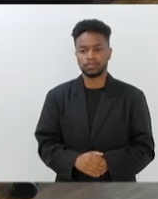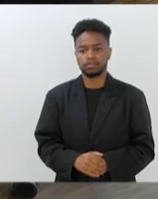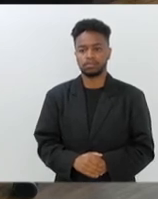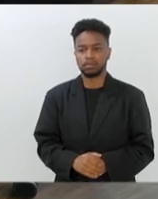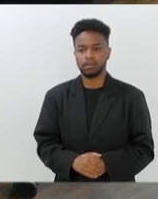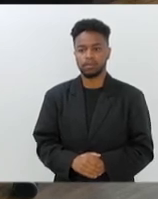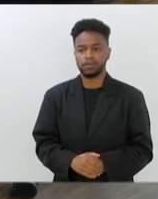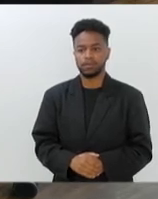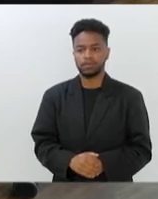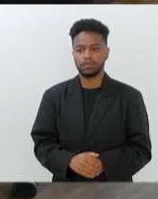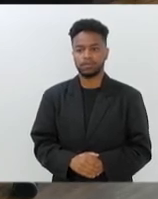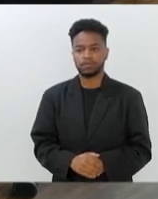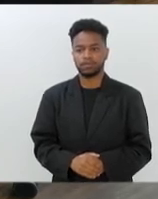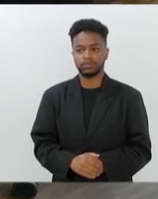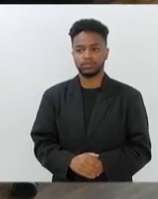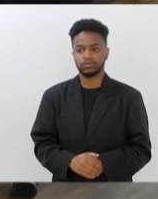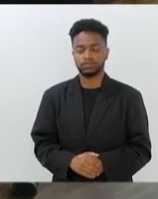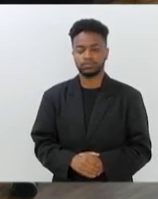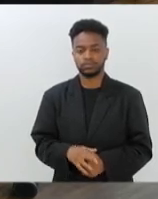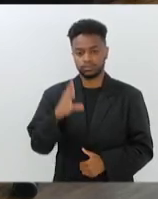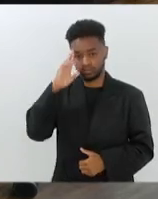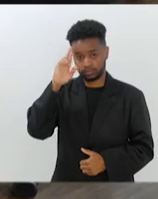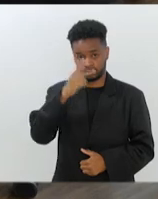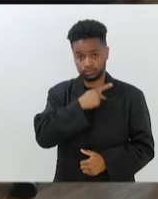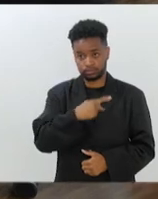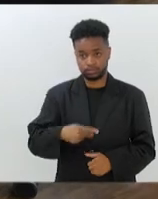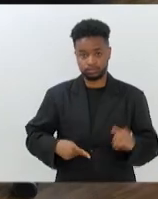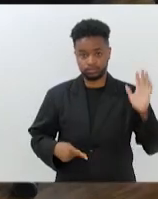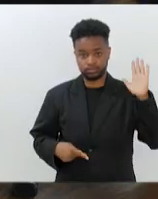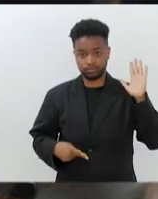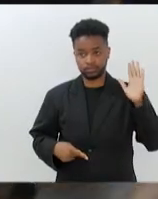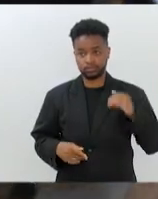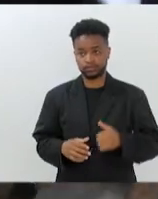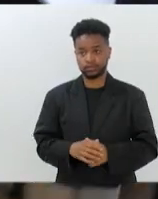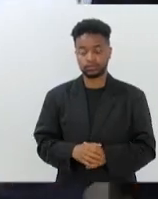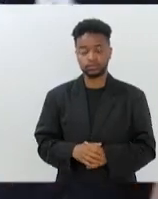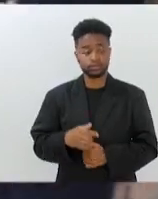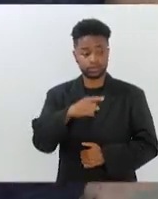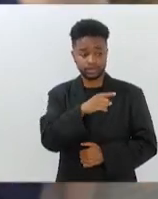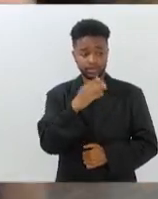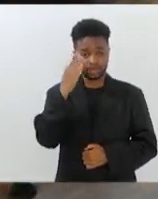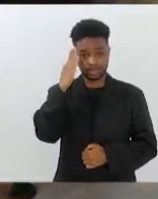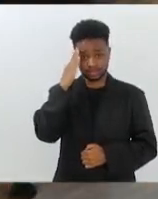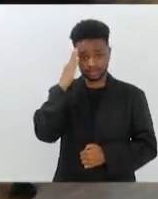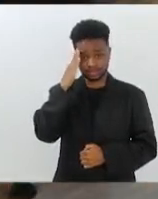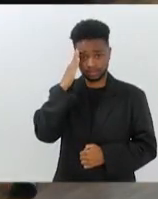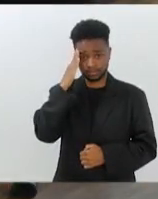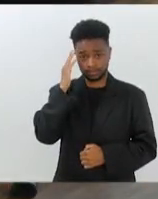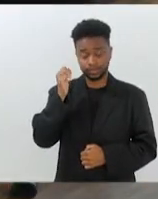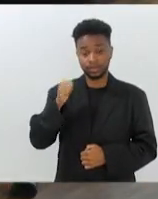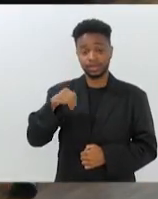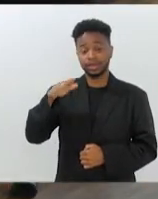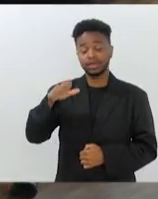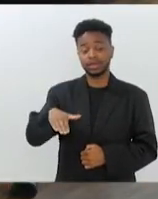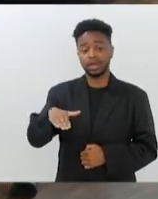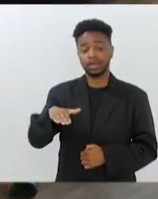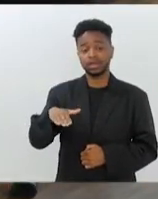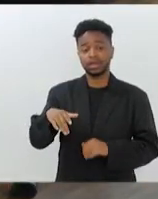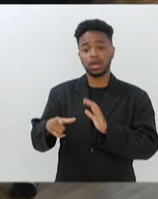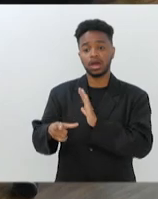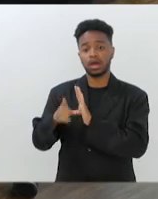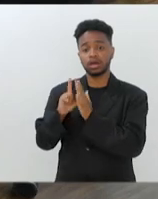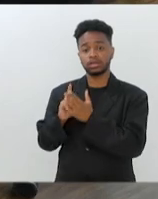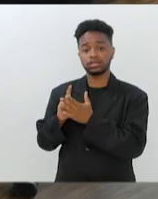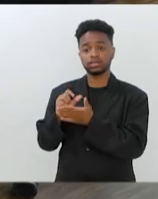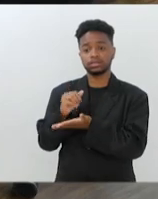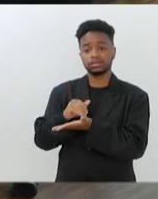secr senhor presidente A senhora sabe quem foi o antecessor da senhora